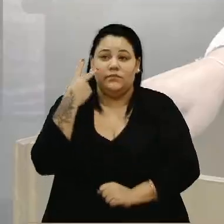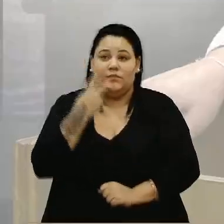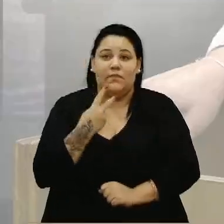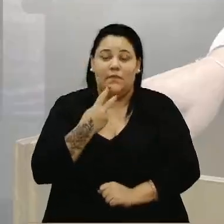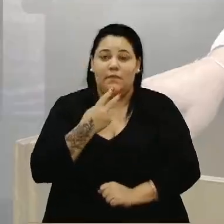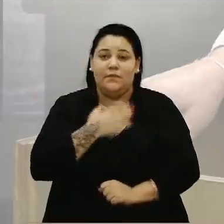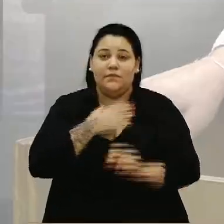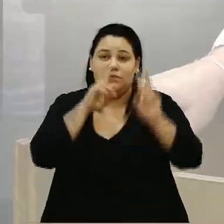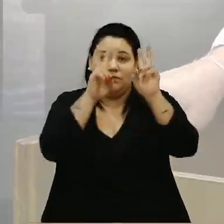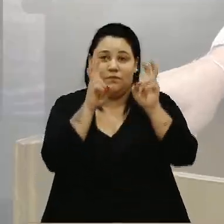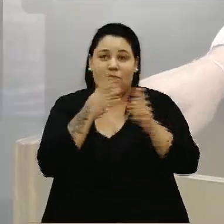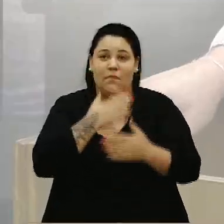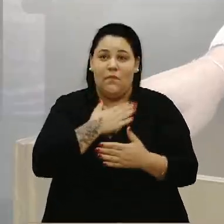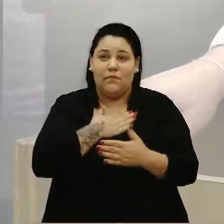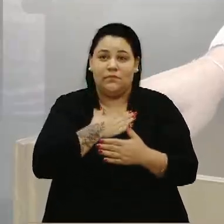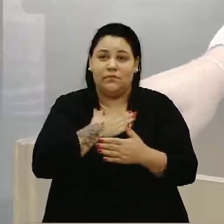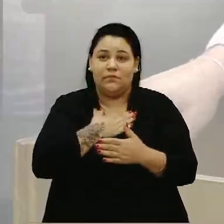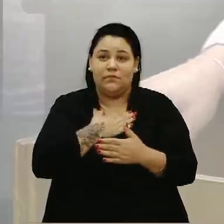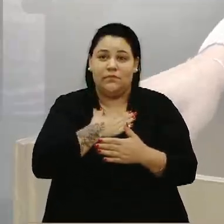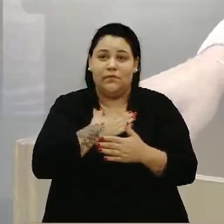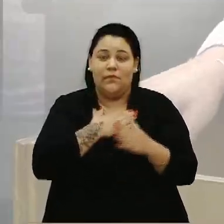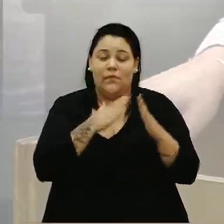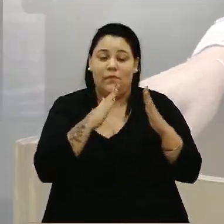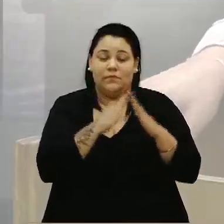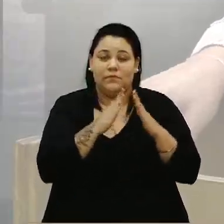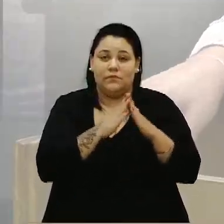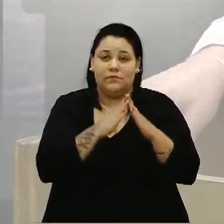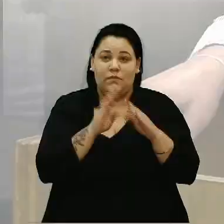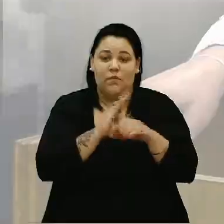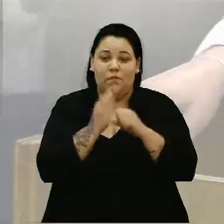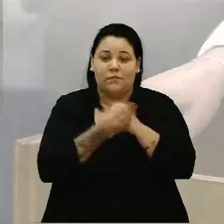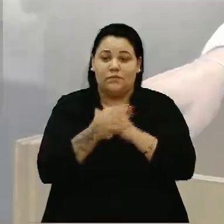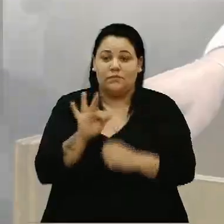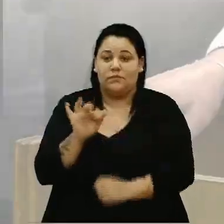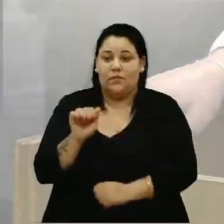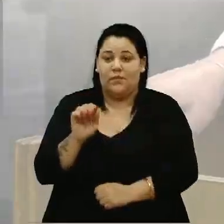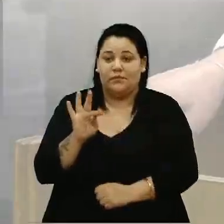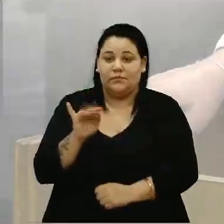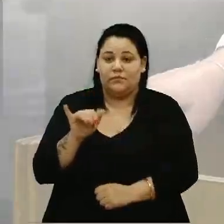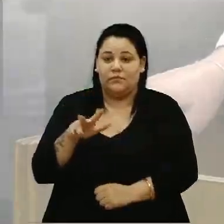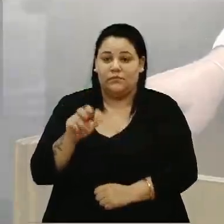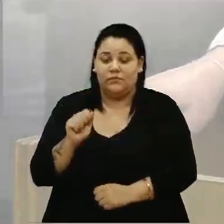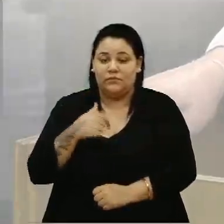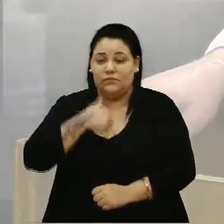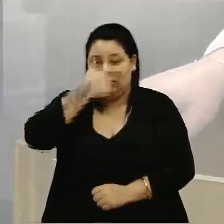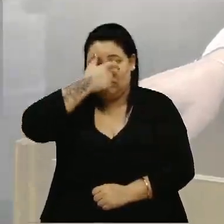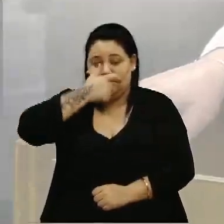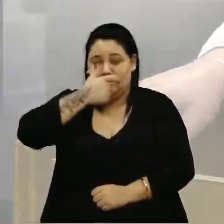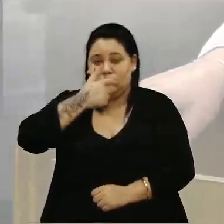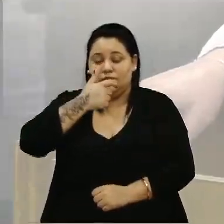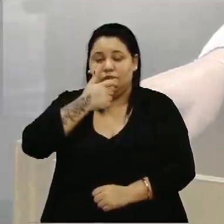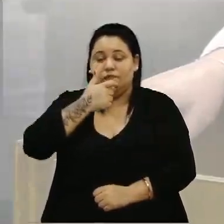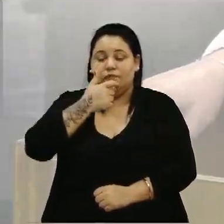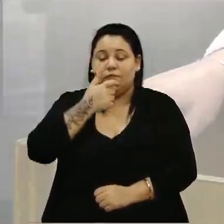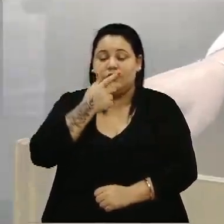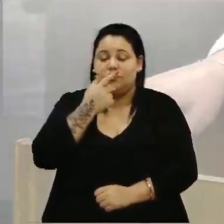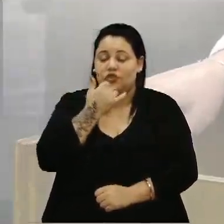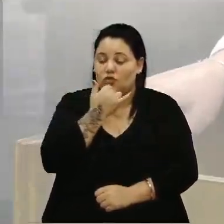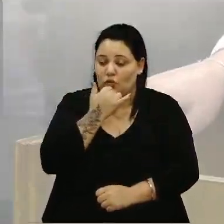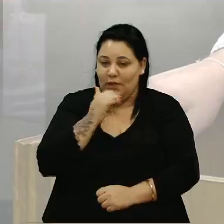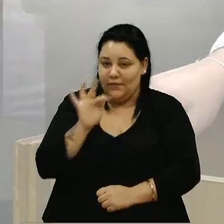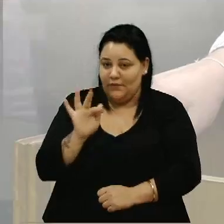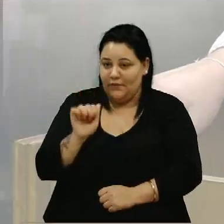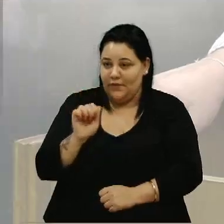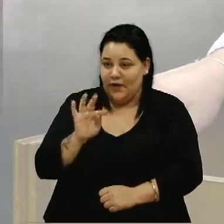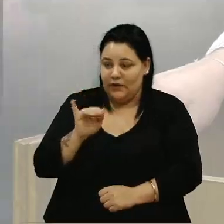ali na periferia, que moro lá no bairro, eu acho que é um tema muito importante, a iluminação pública. Iluminação pública,